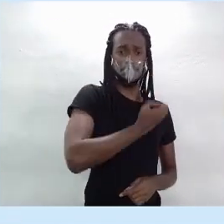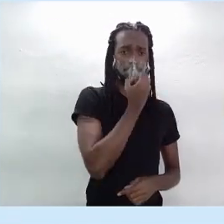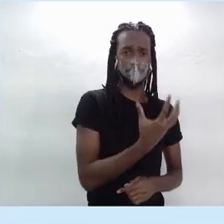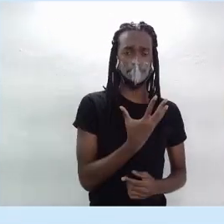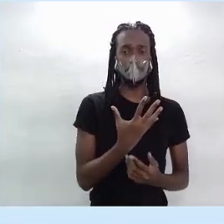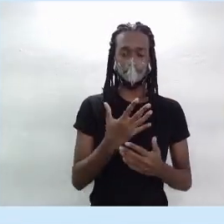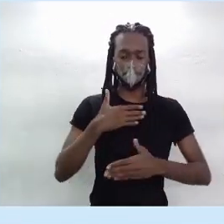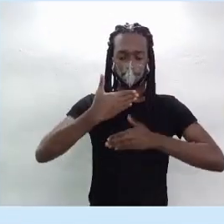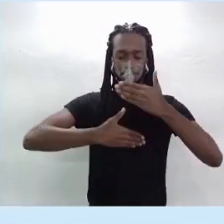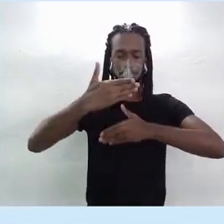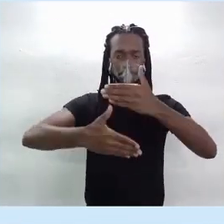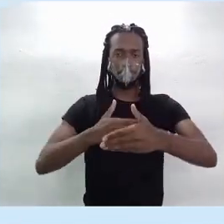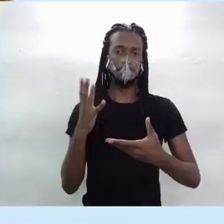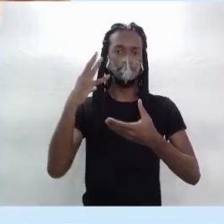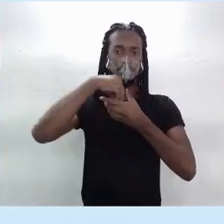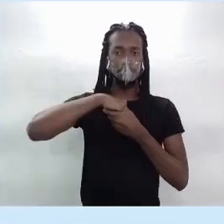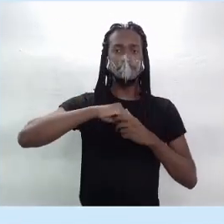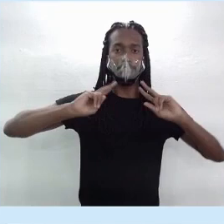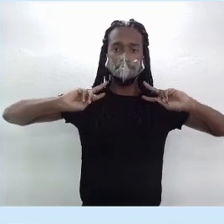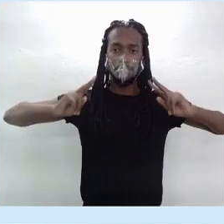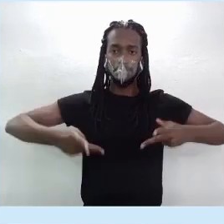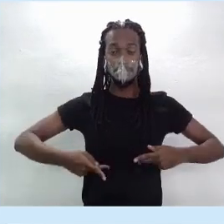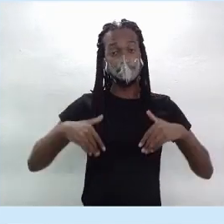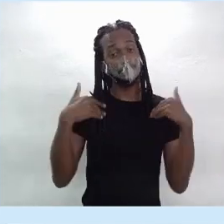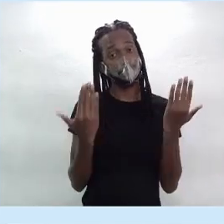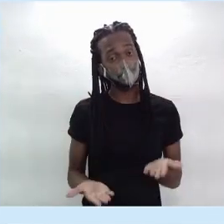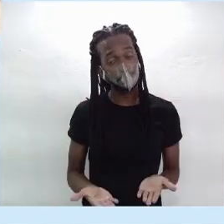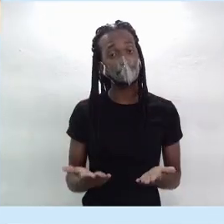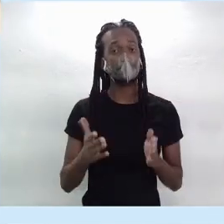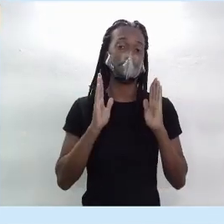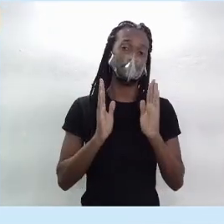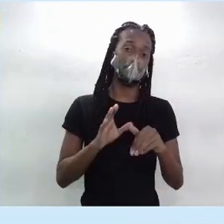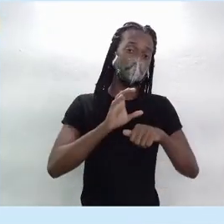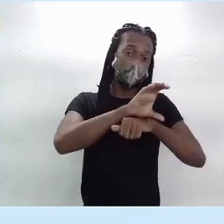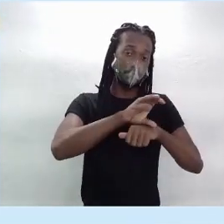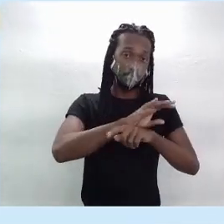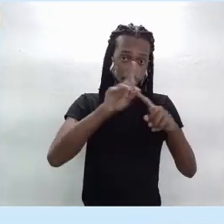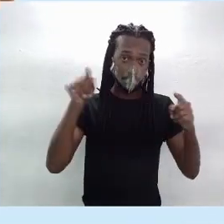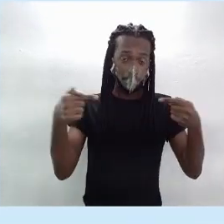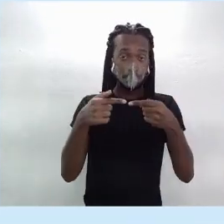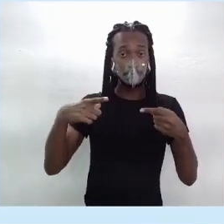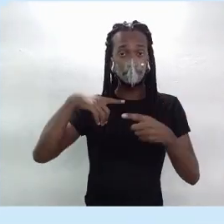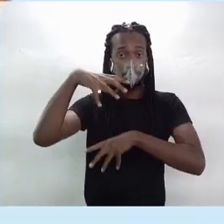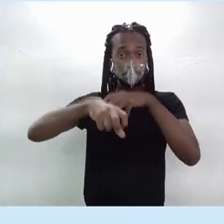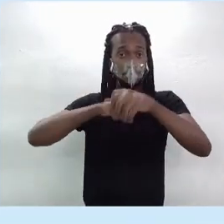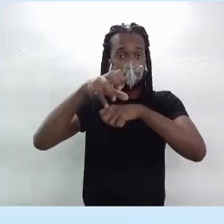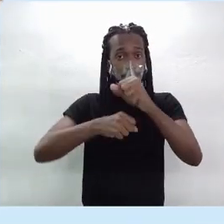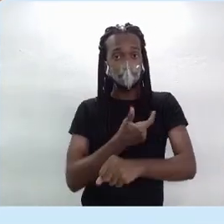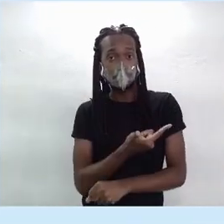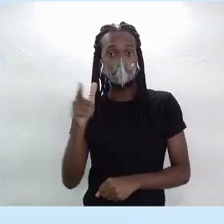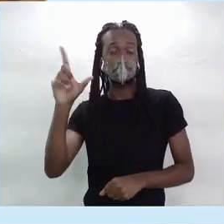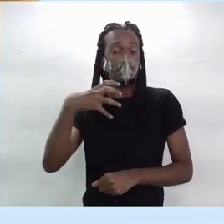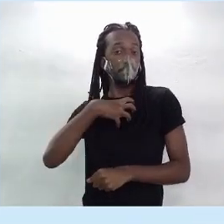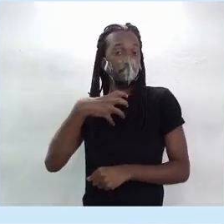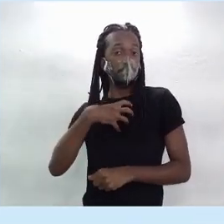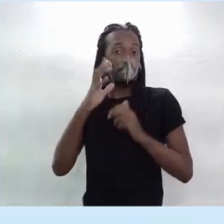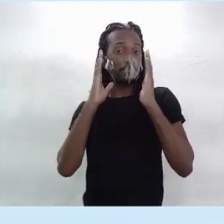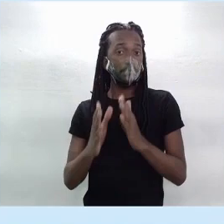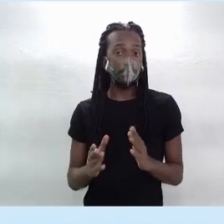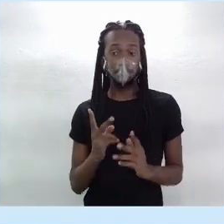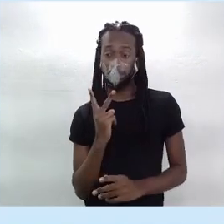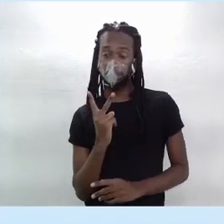ser humano. Então, o que? A Constituição ela traz isso, essa busca por esses dois